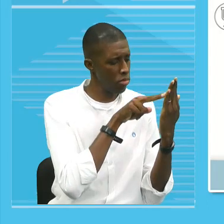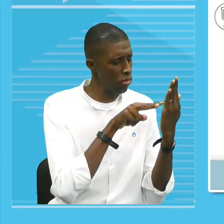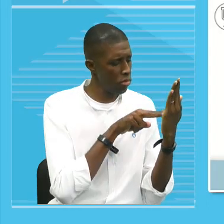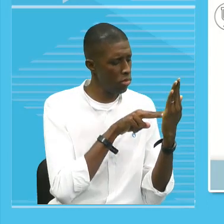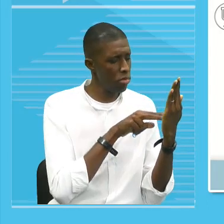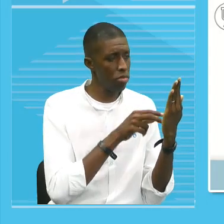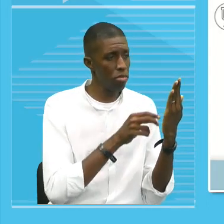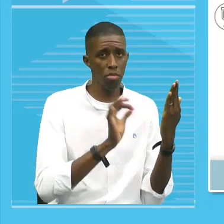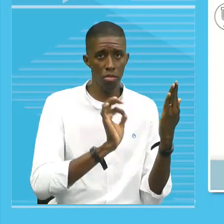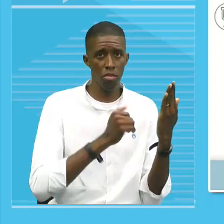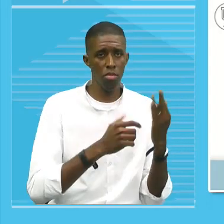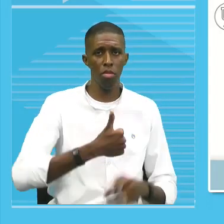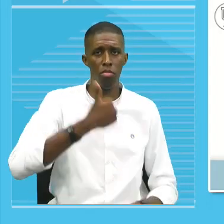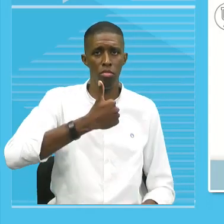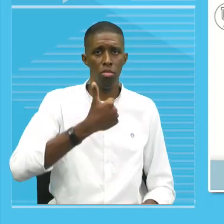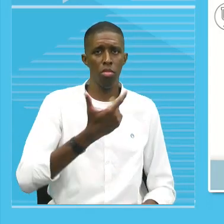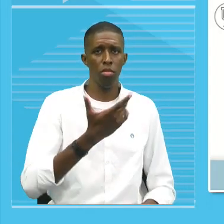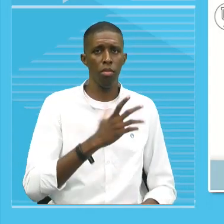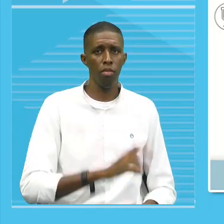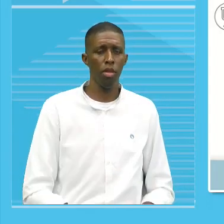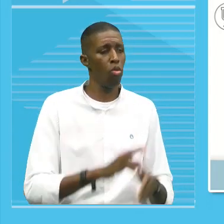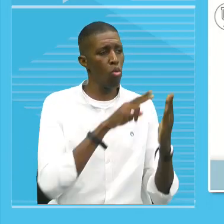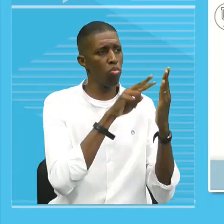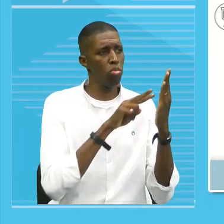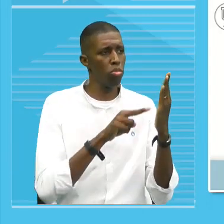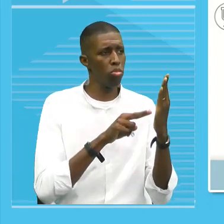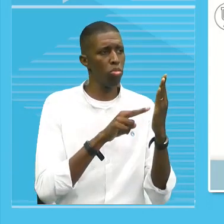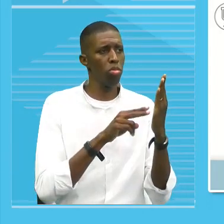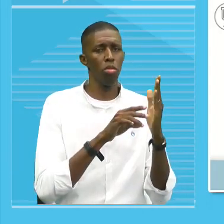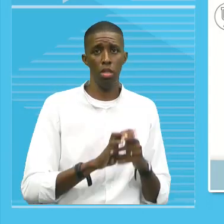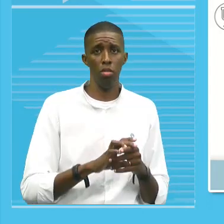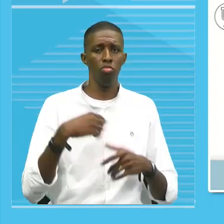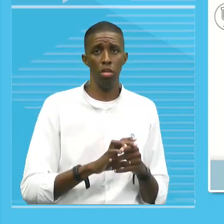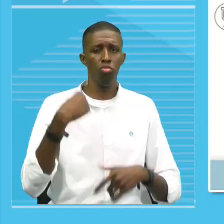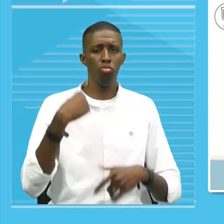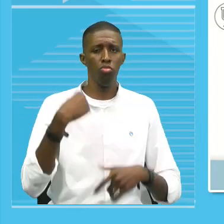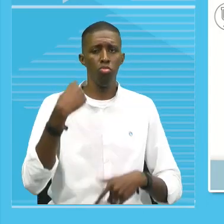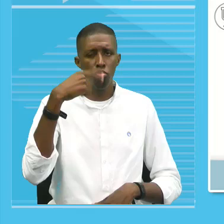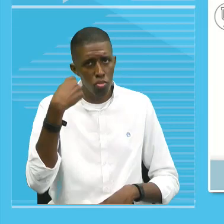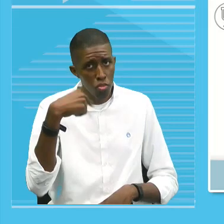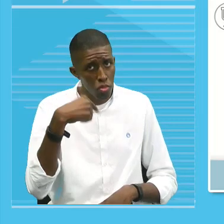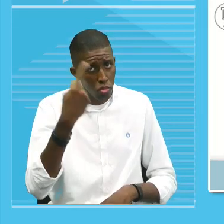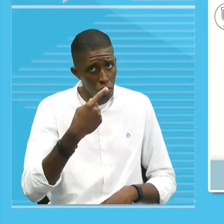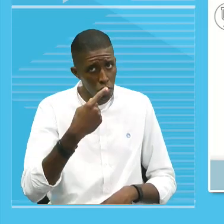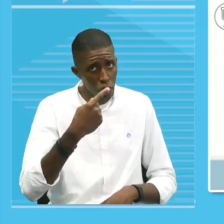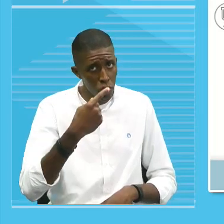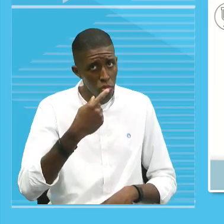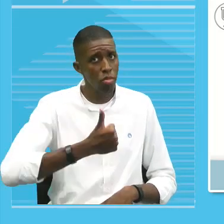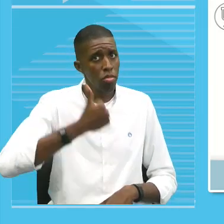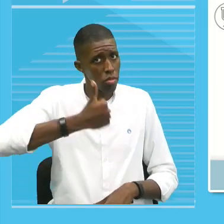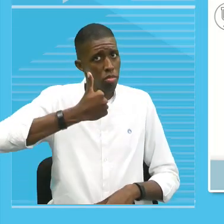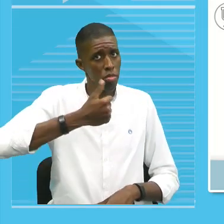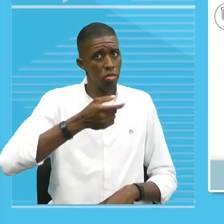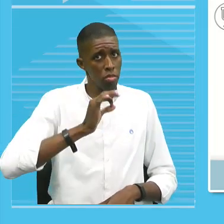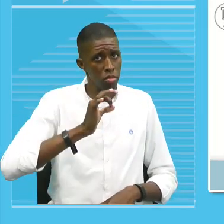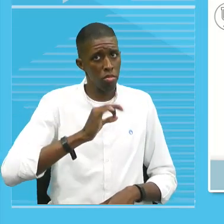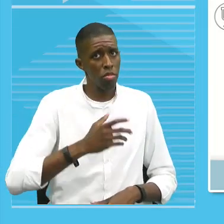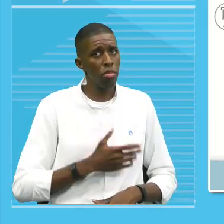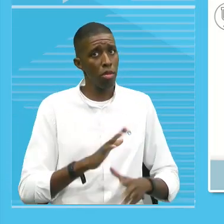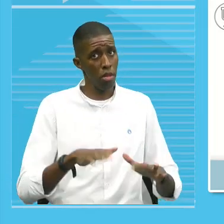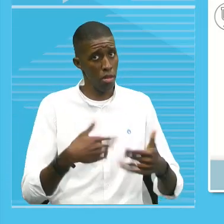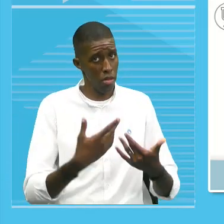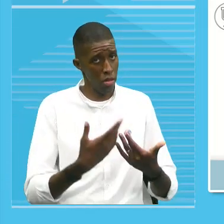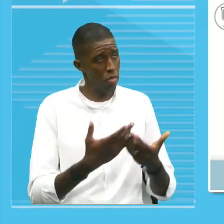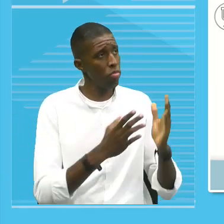primeiro tá bom todinho vou ler todo em espanhol pausadamente tranquilo você vai acompanhando comigo